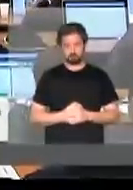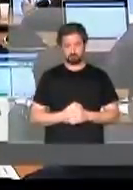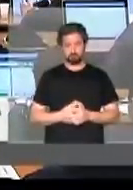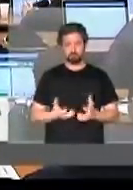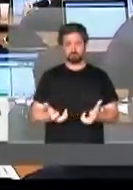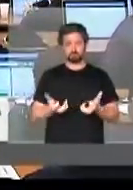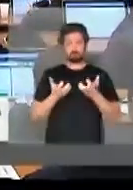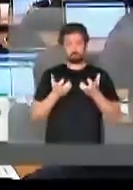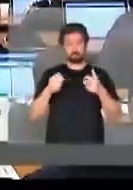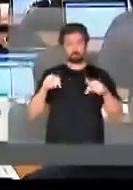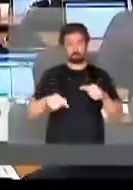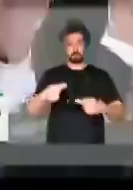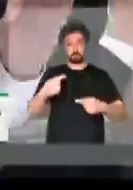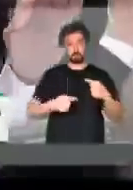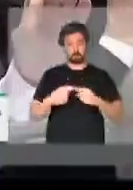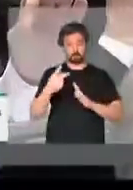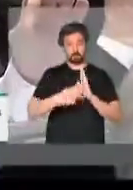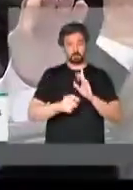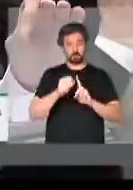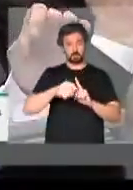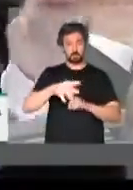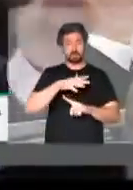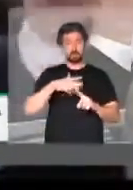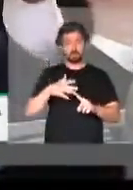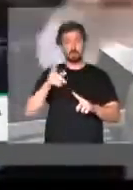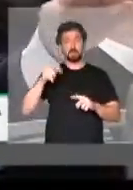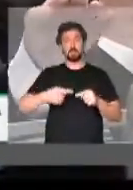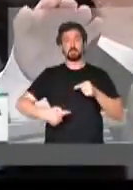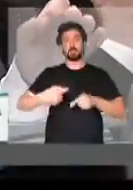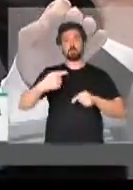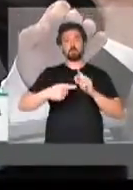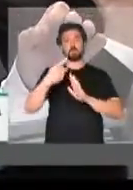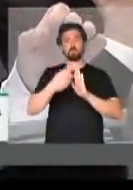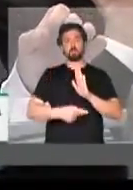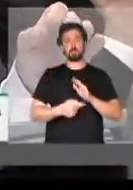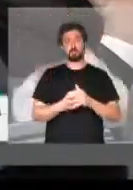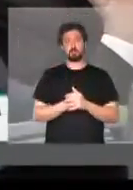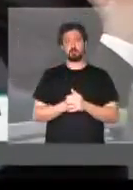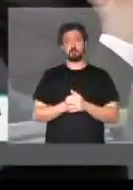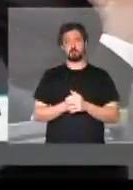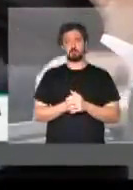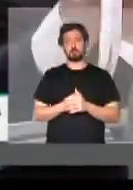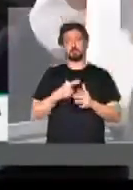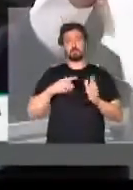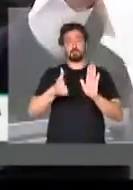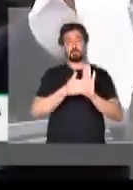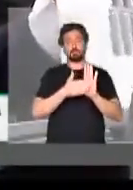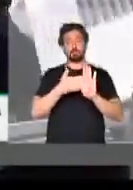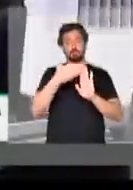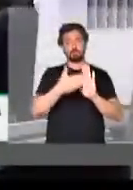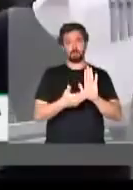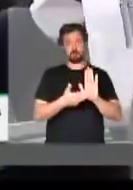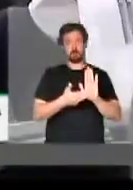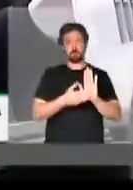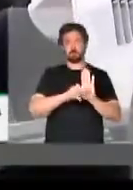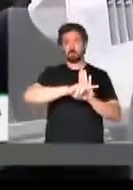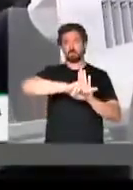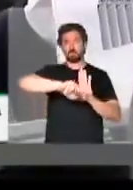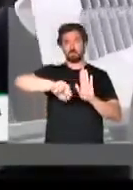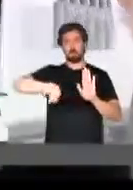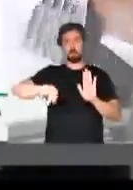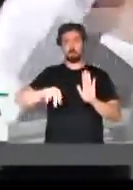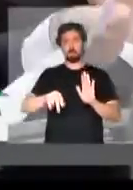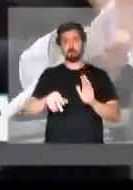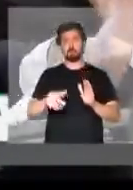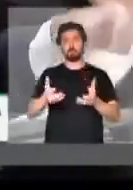O que a gente quer nesse debate projeto de sociedade é disputar projeto. Então tem propostas aqui, inúmeras